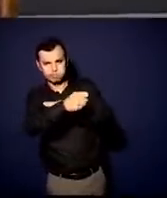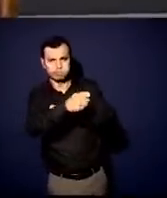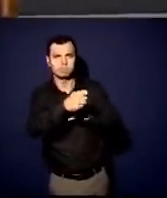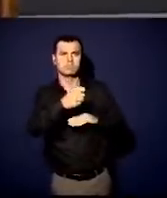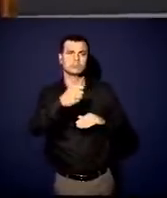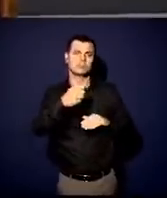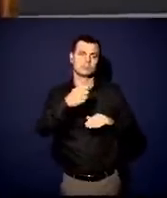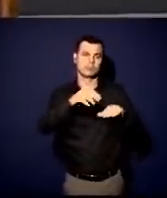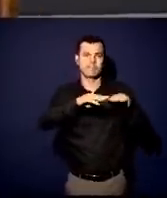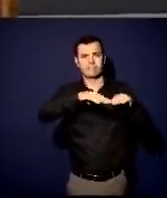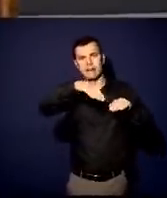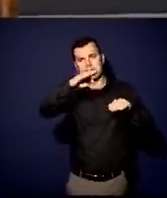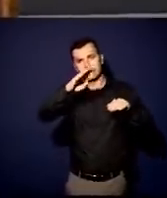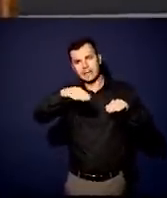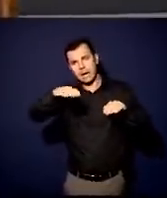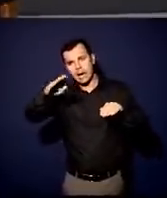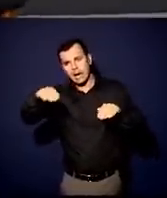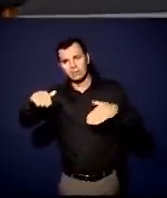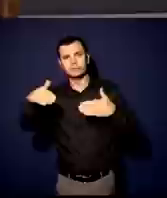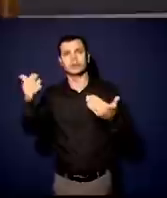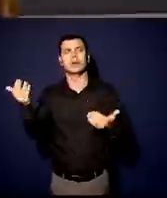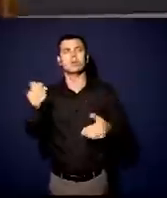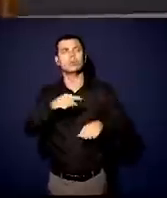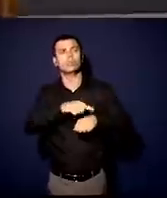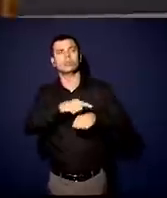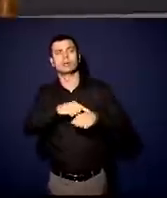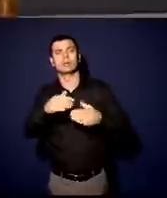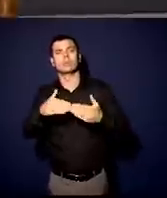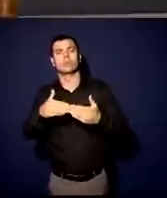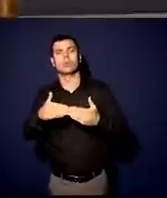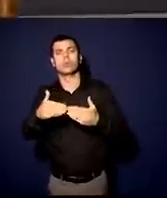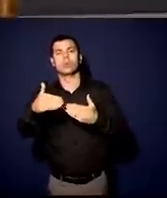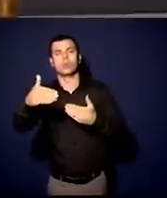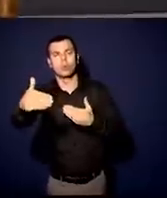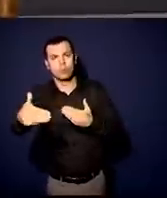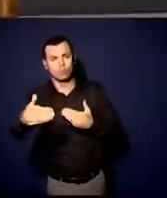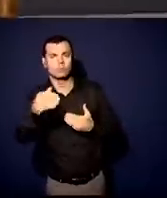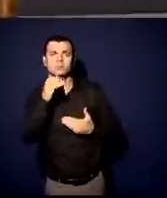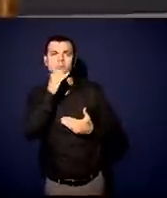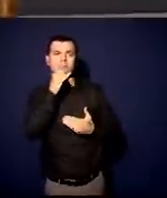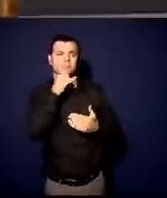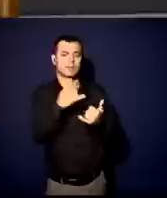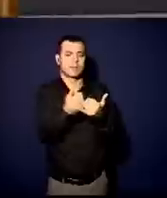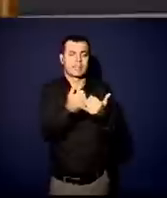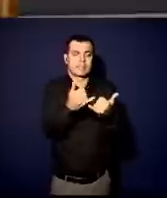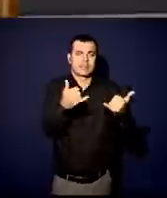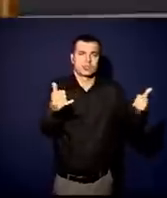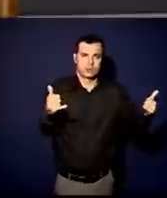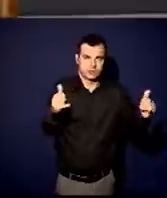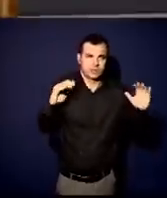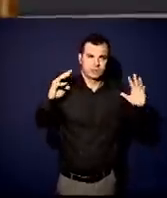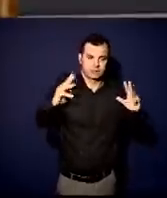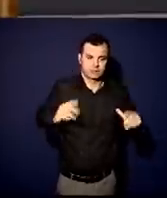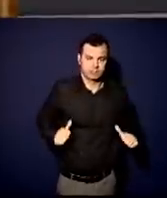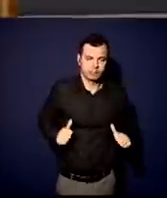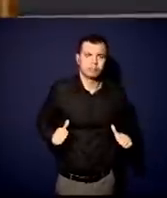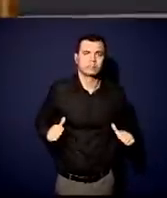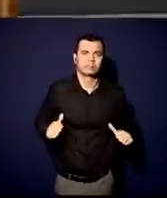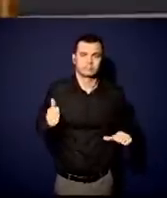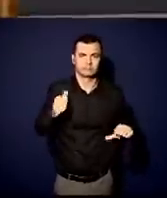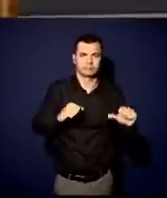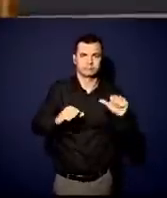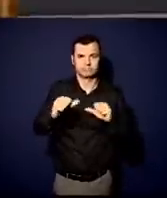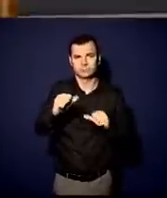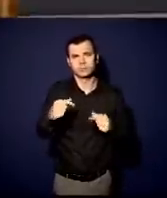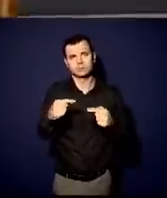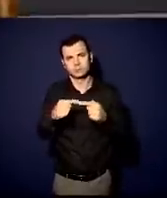um pouco investidor de longo prazo em alguns setores muito específico como por exemplo energia renovável um pouquinho aí também qualquer investidor na área